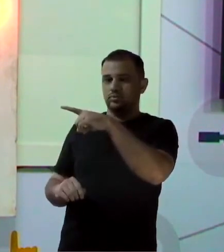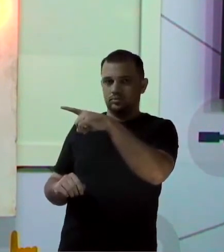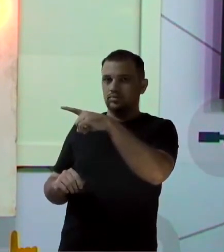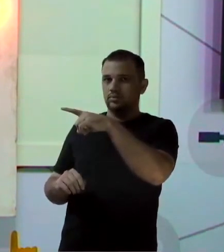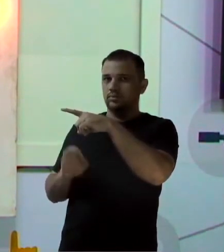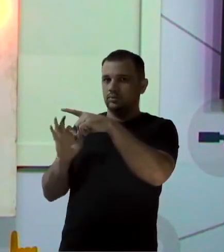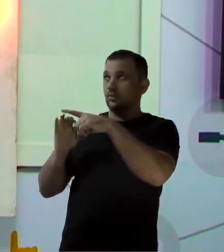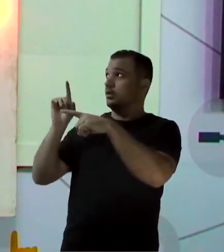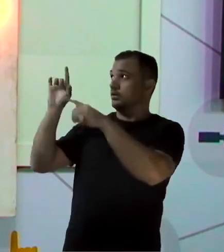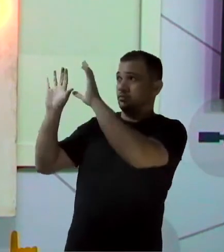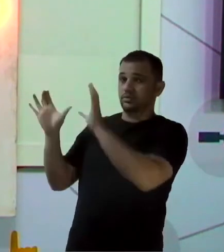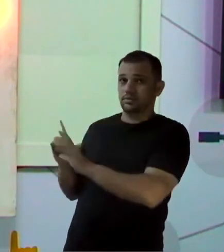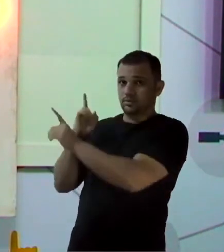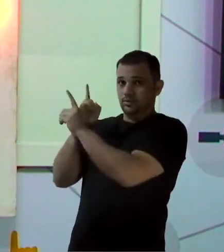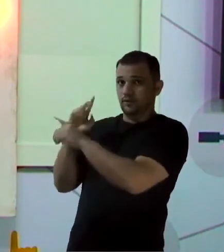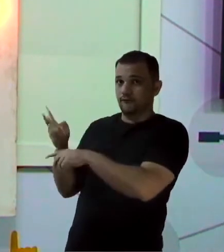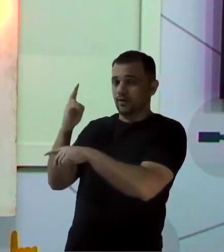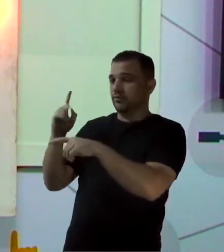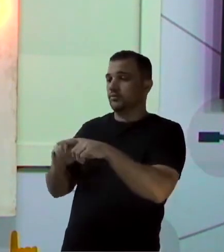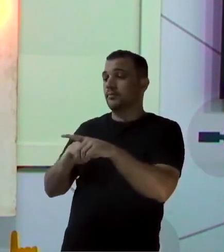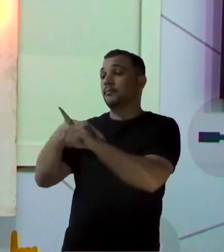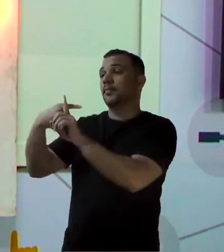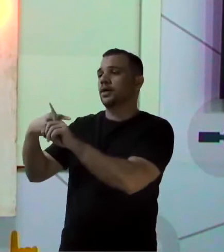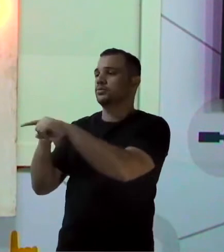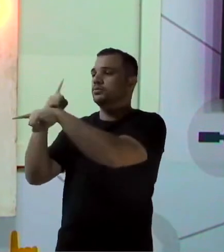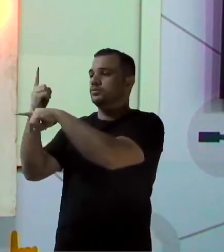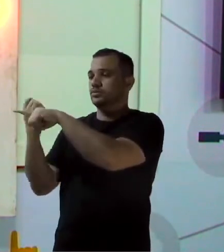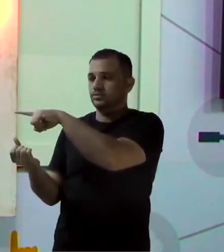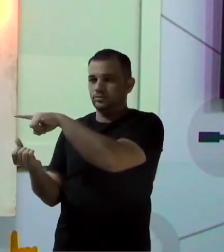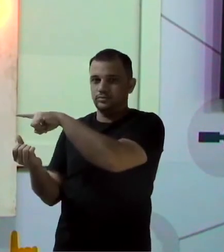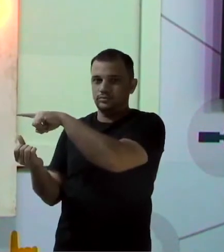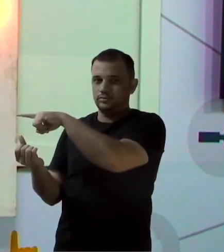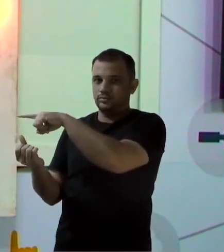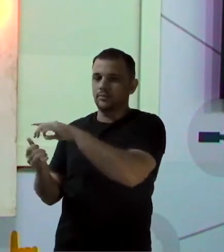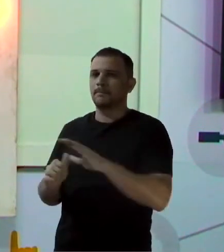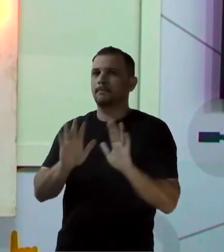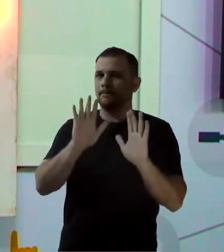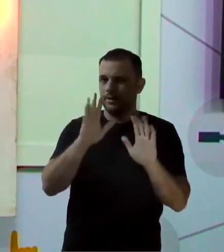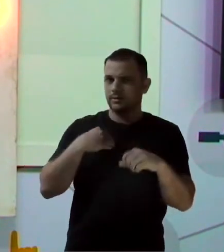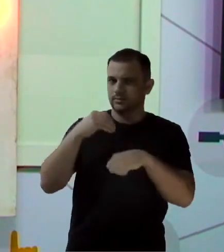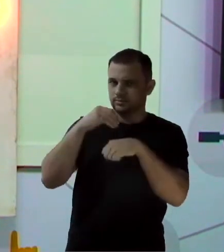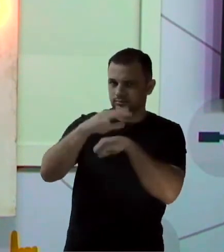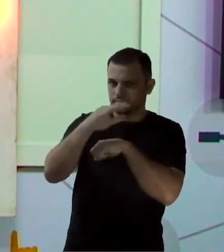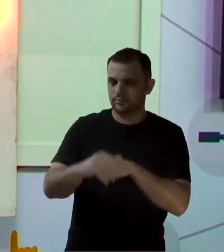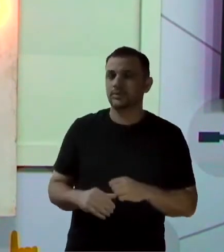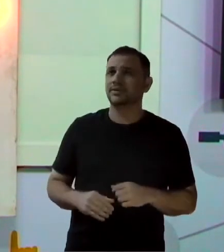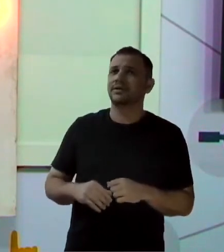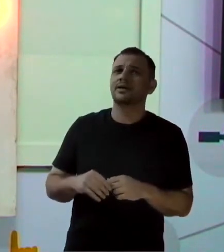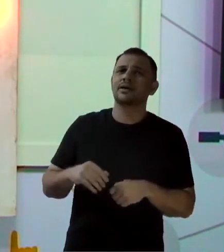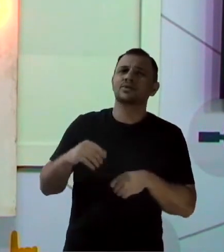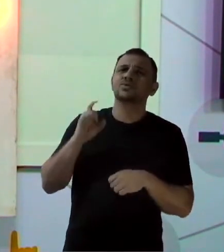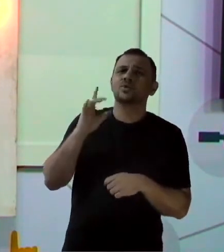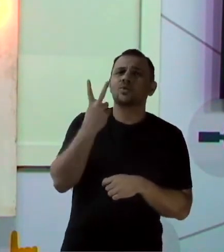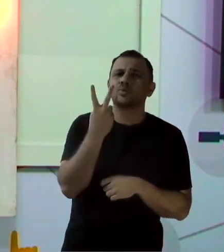Vou resolver a questão? Vou sair rápido? Sim. Mas qual é a dica que eu dou? Quando você tiver só 2 lâmpadas, você não precisa estar